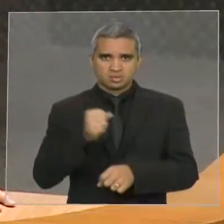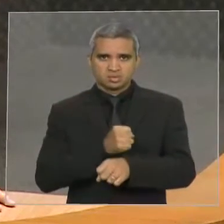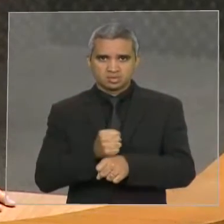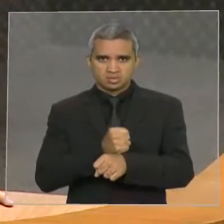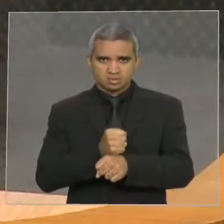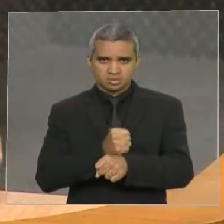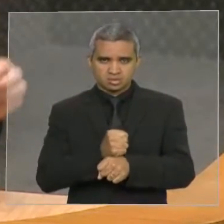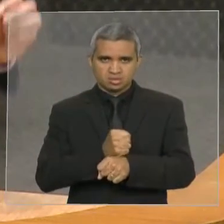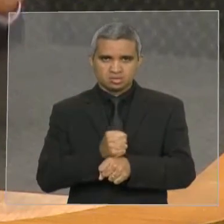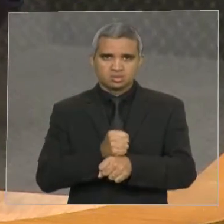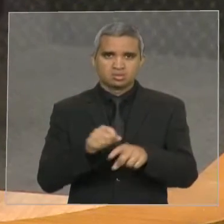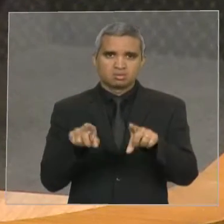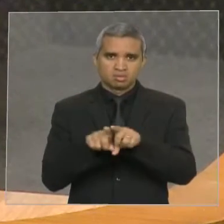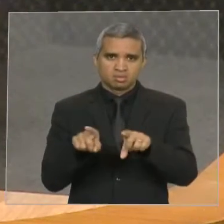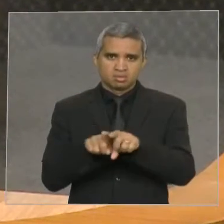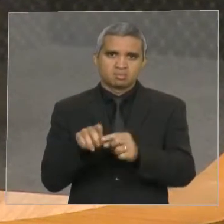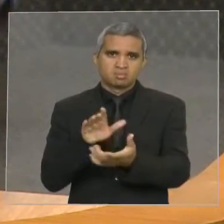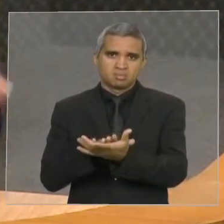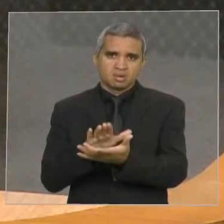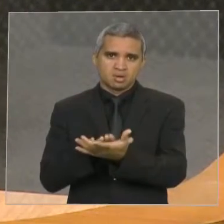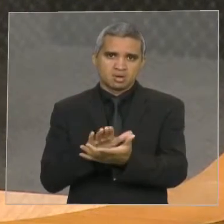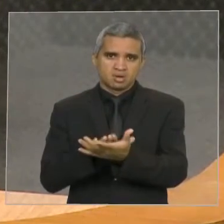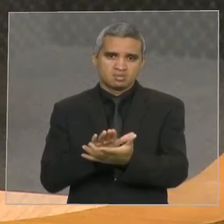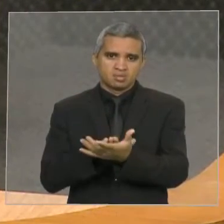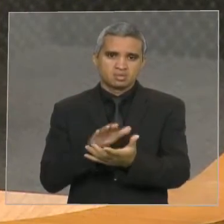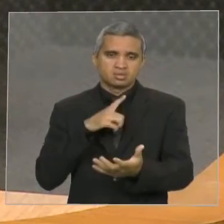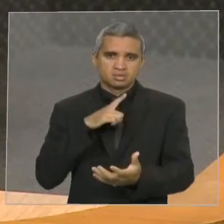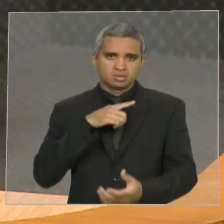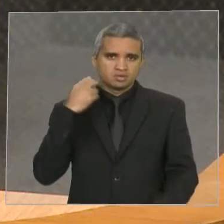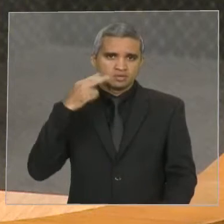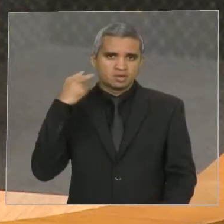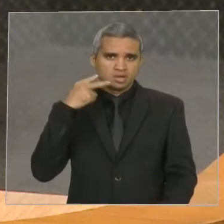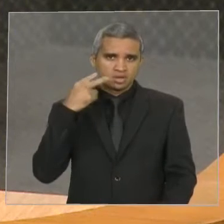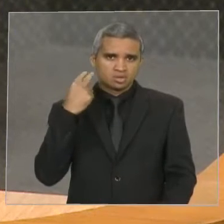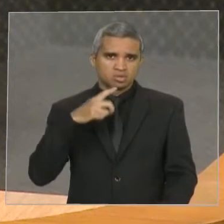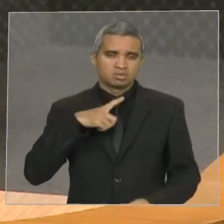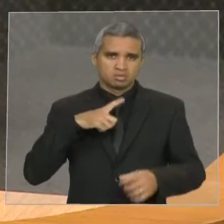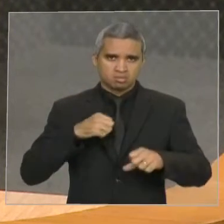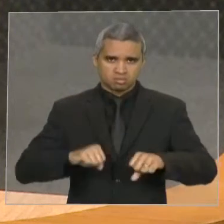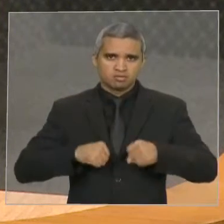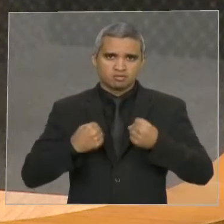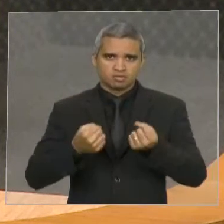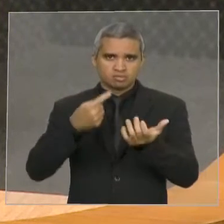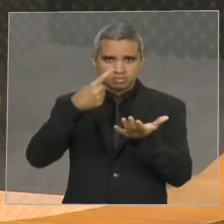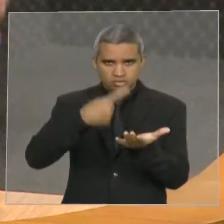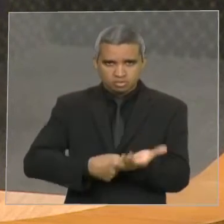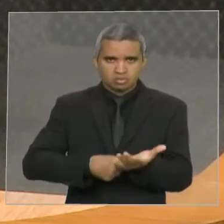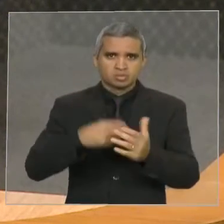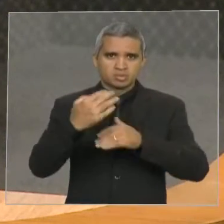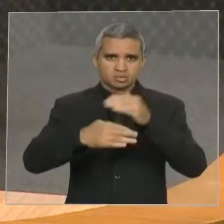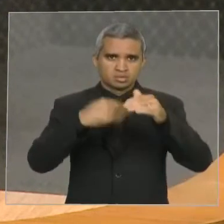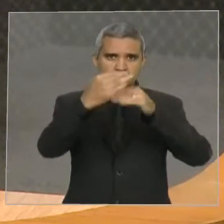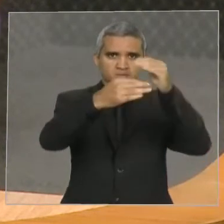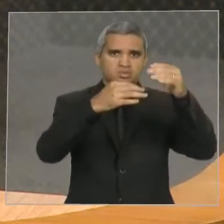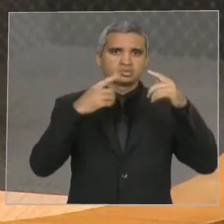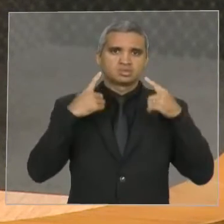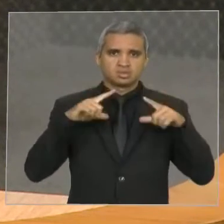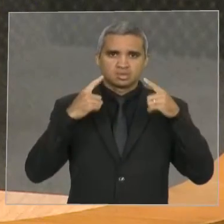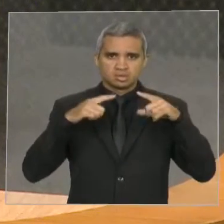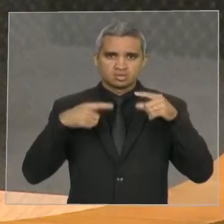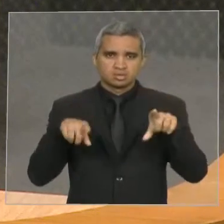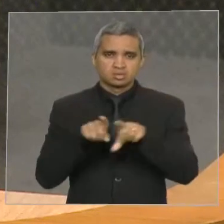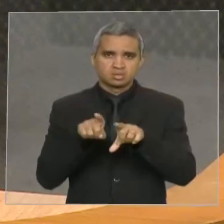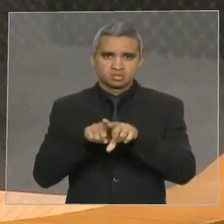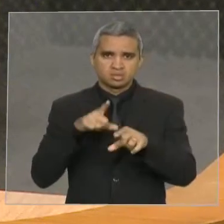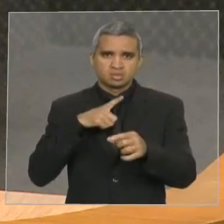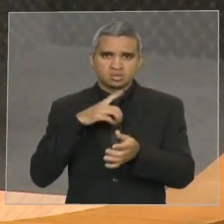está de parabéns por ter vereadores comprometidos com o progresso de Santa Luzia, por ter secretários